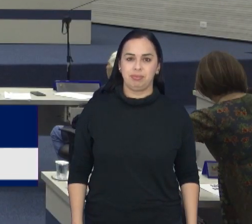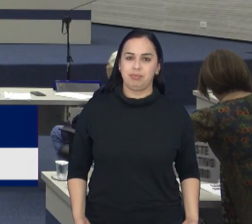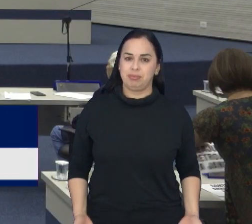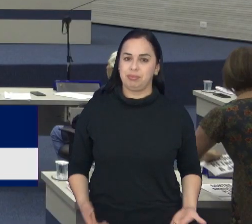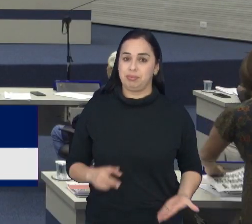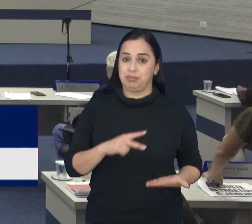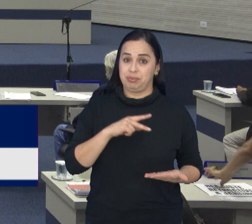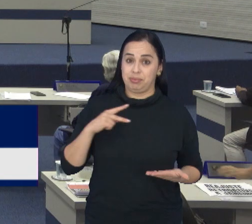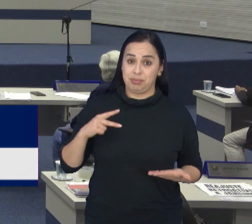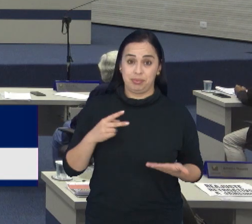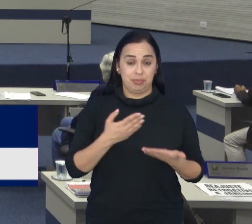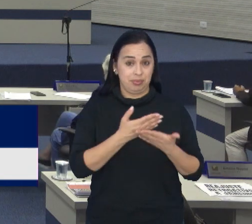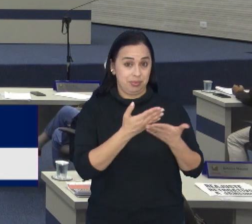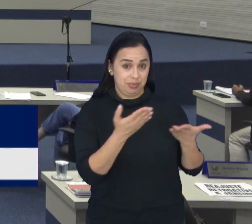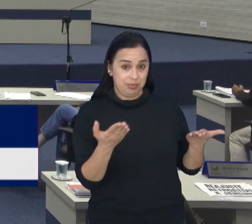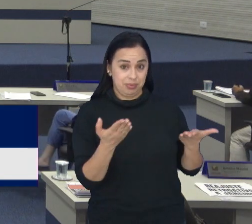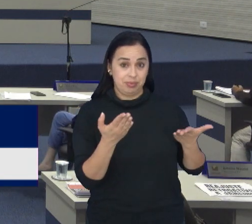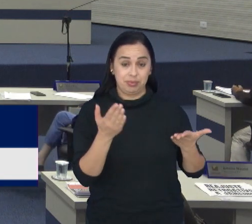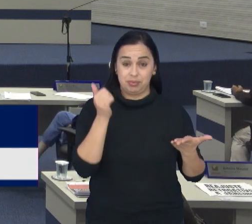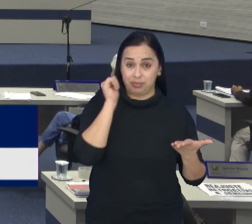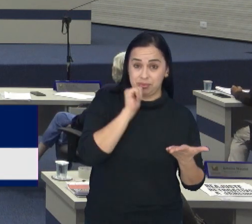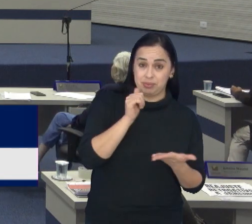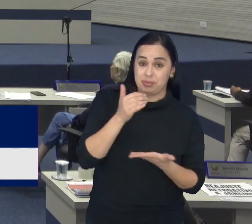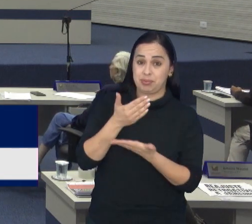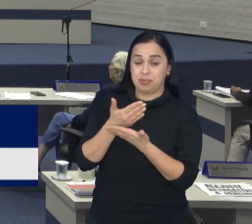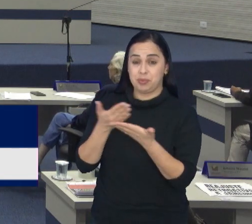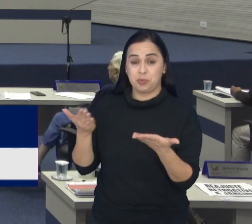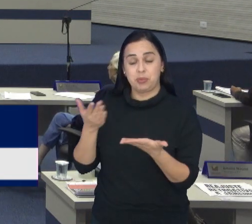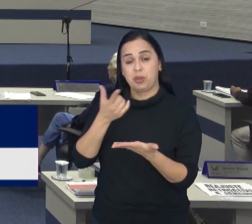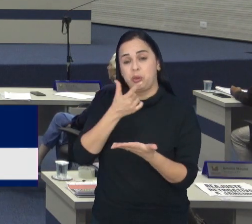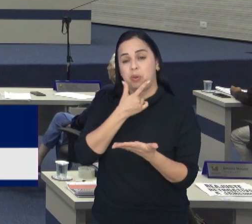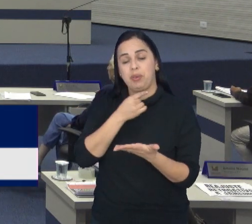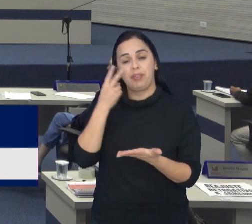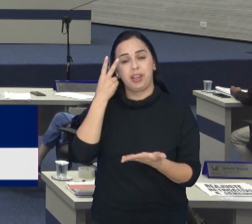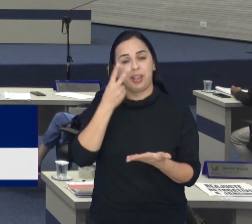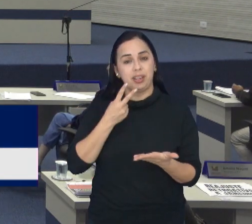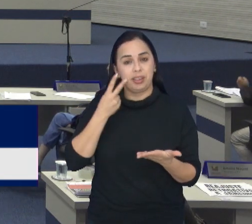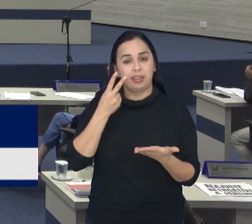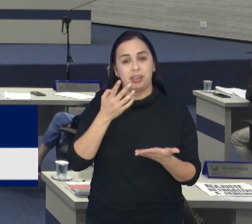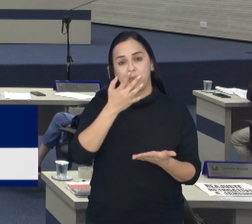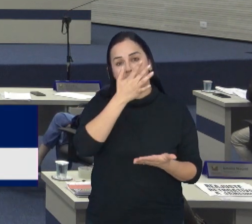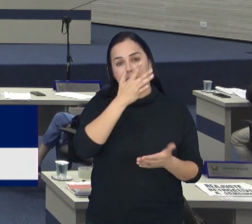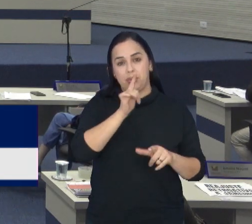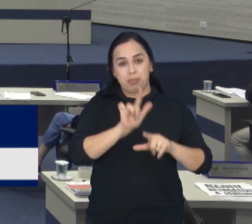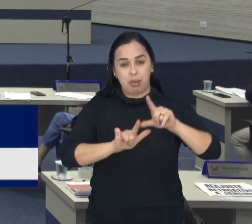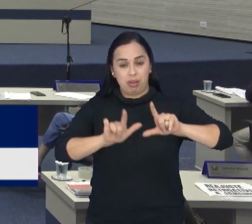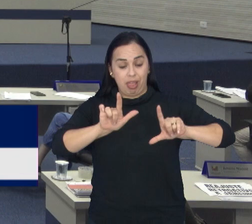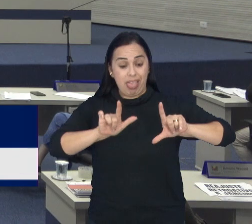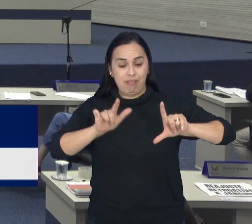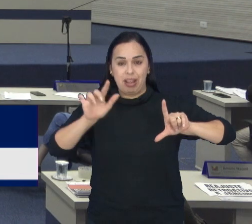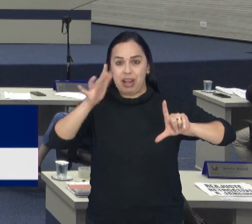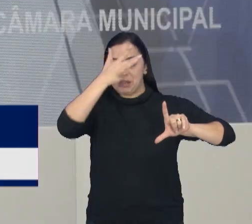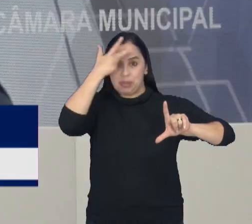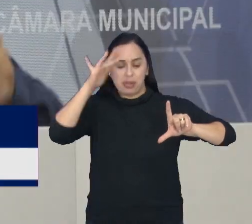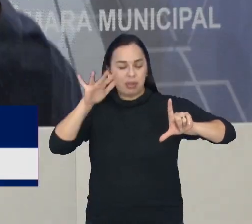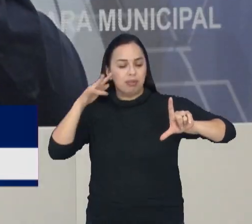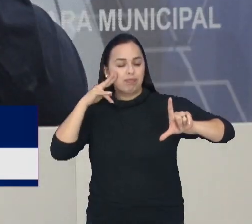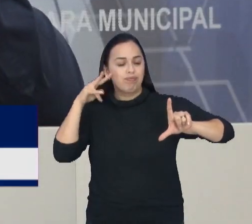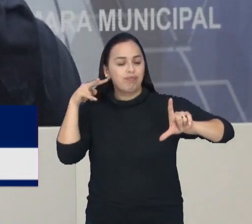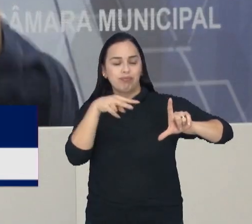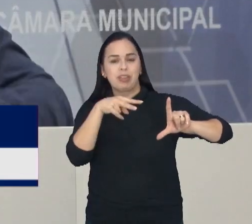Senhor presidente, senhores e senhoras vereadores e vereadores, público que nos assiste pela TV Câmara, pelas redes